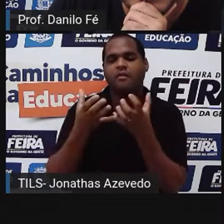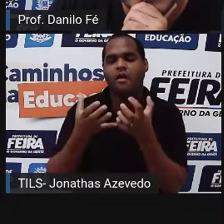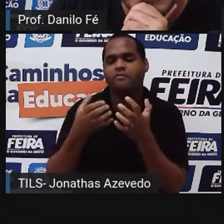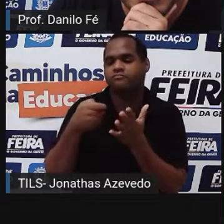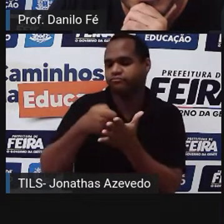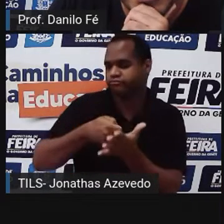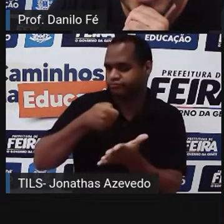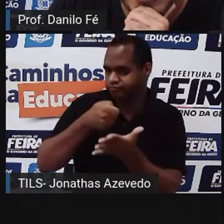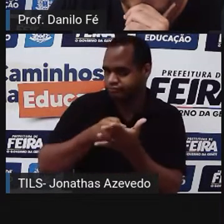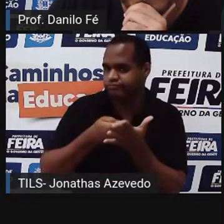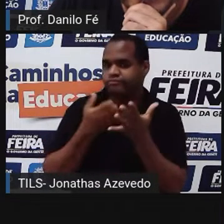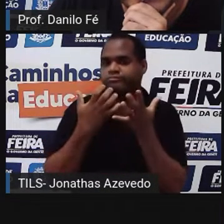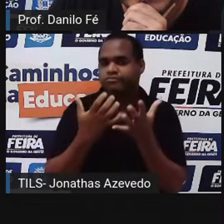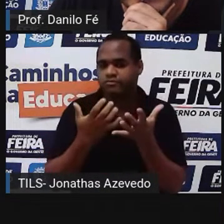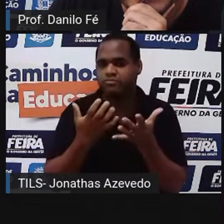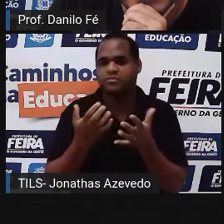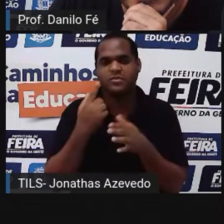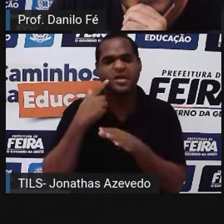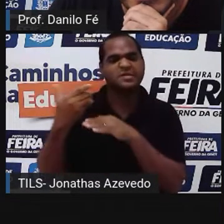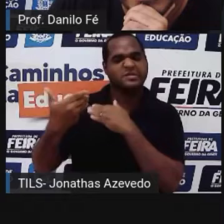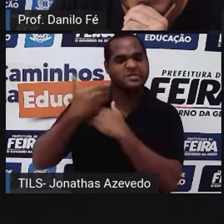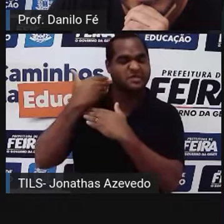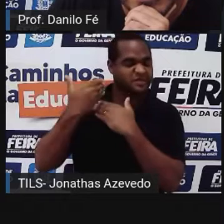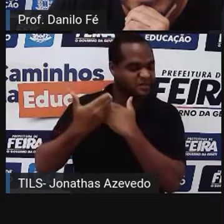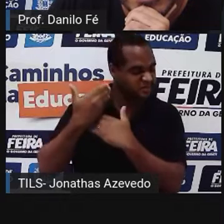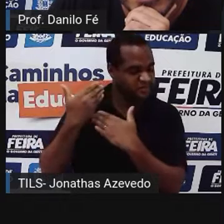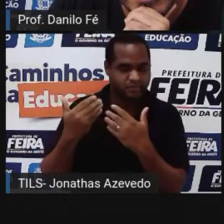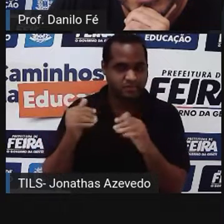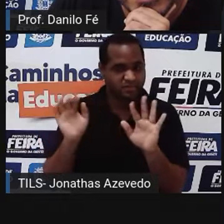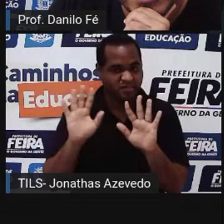resistir à